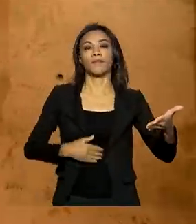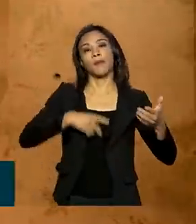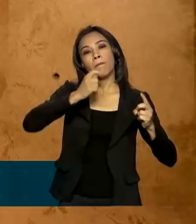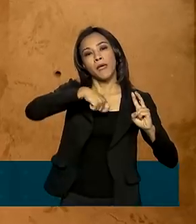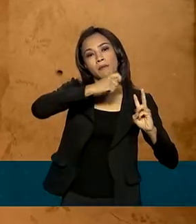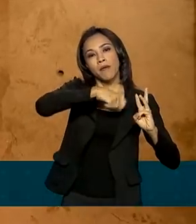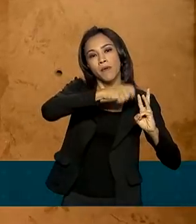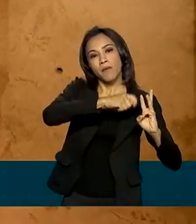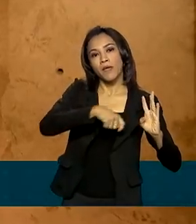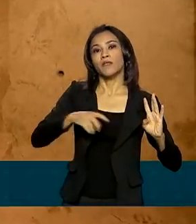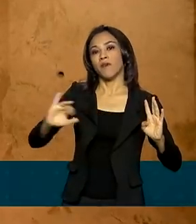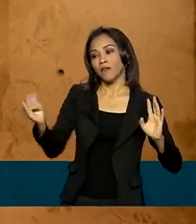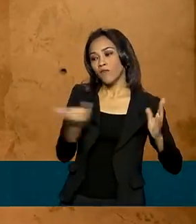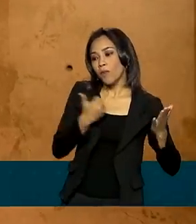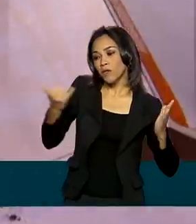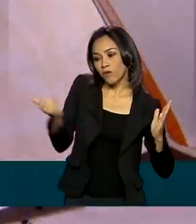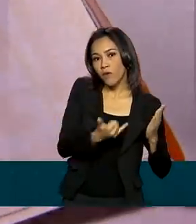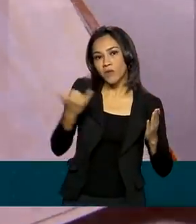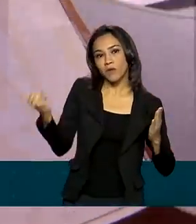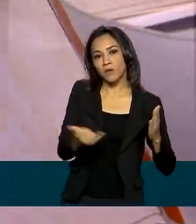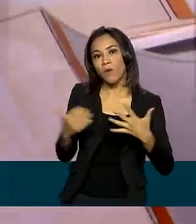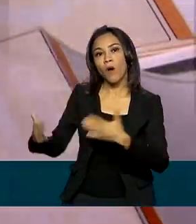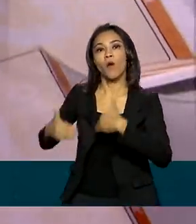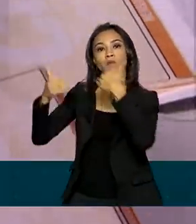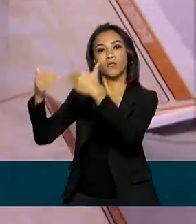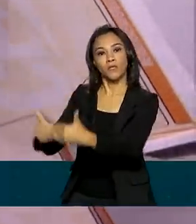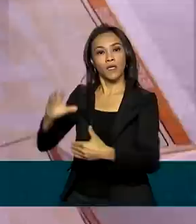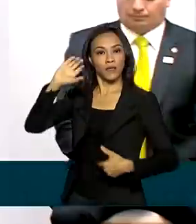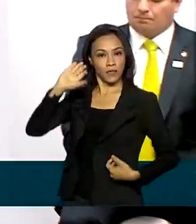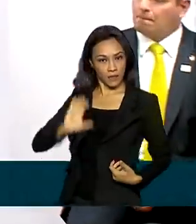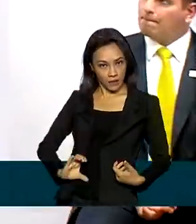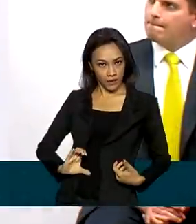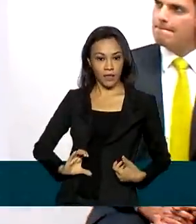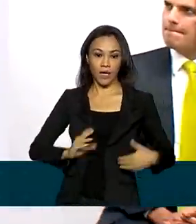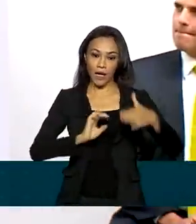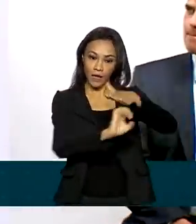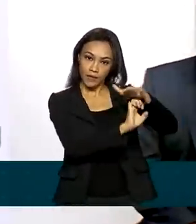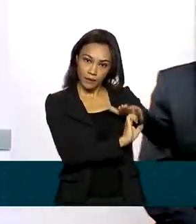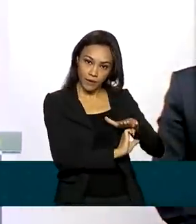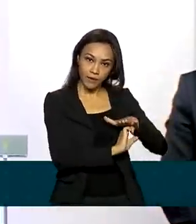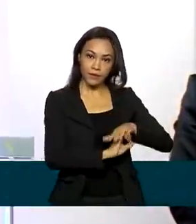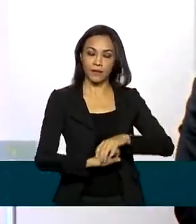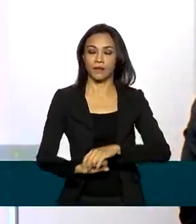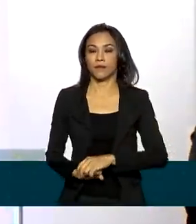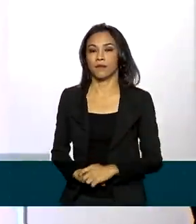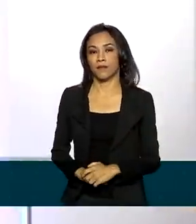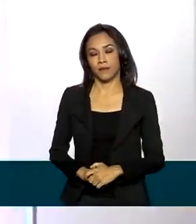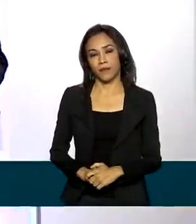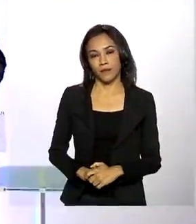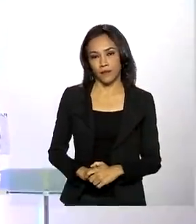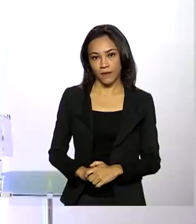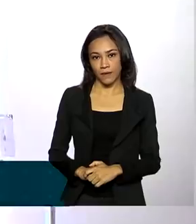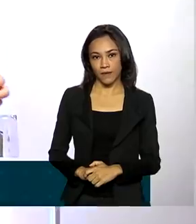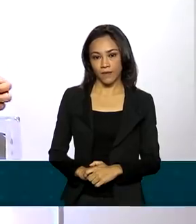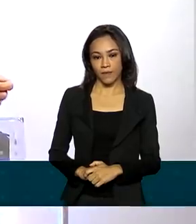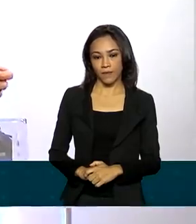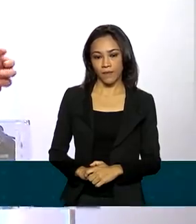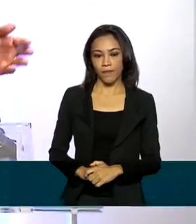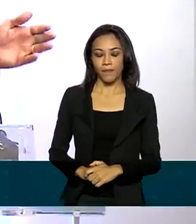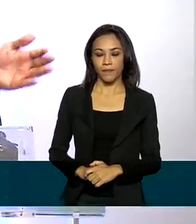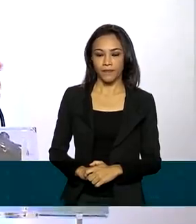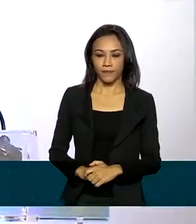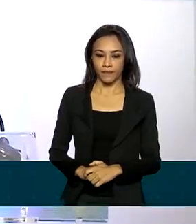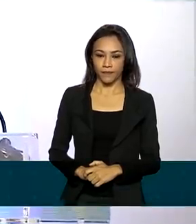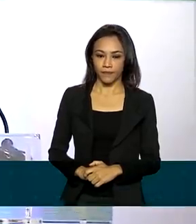pelo Ministério da Cidadania às concessionárias de energia elétrica. Muitas pessoas chegaram no Ministério da Cidadania para reclamar que o